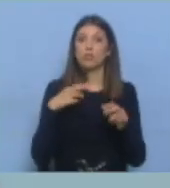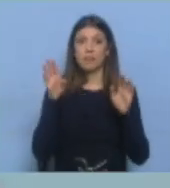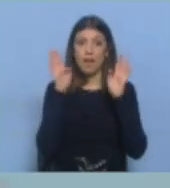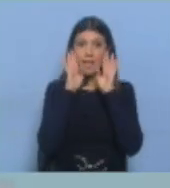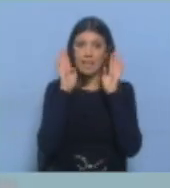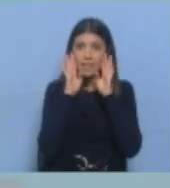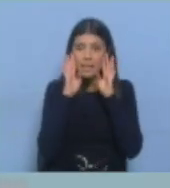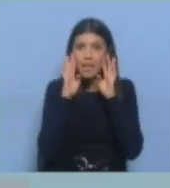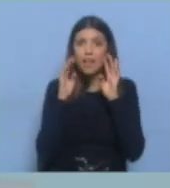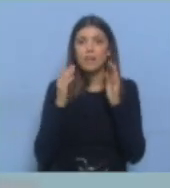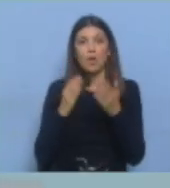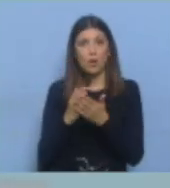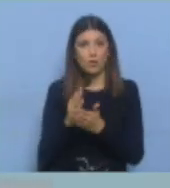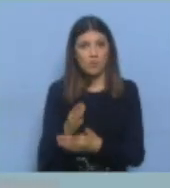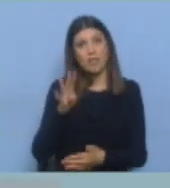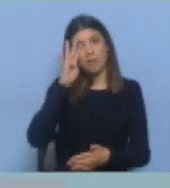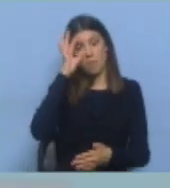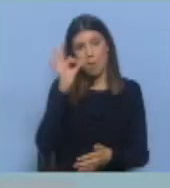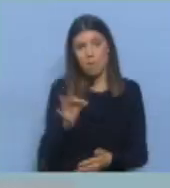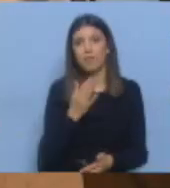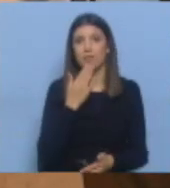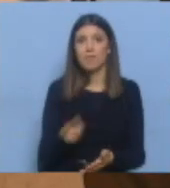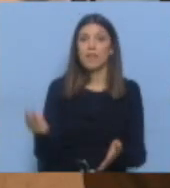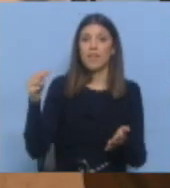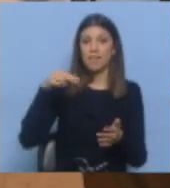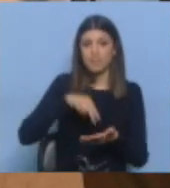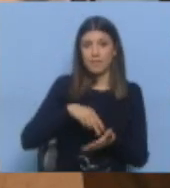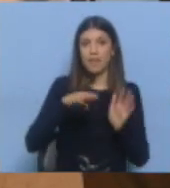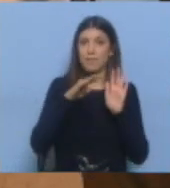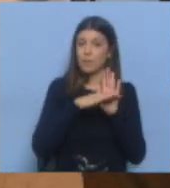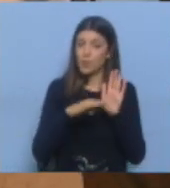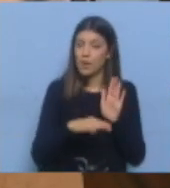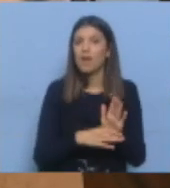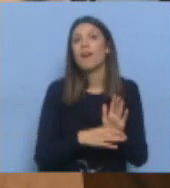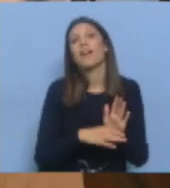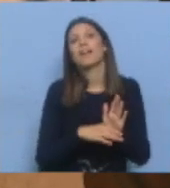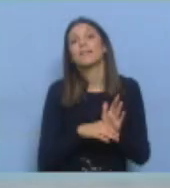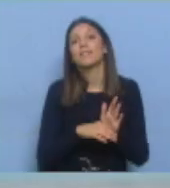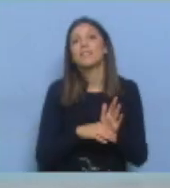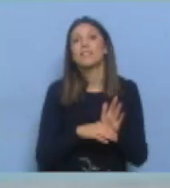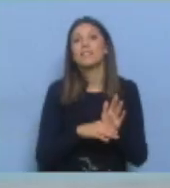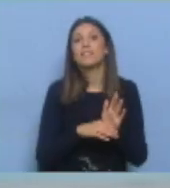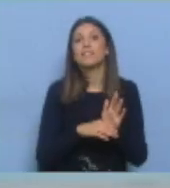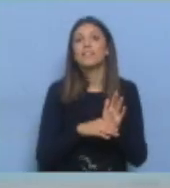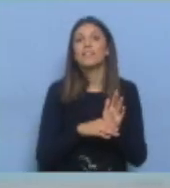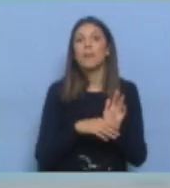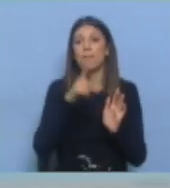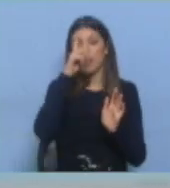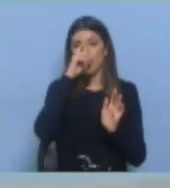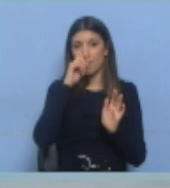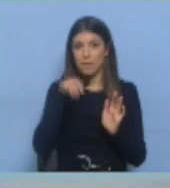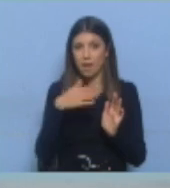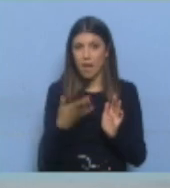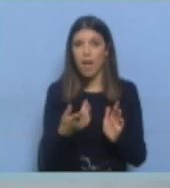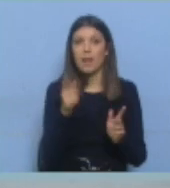pontificado do Papa Francisco. Obrigado por terem estado aqui no programa Eclésia. Termino a lembrar que a